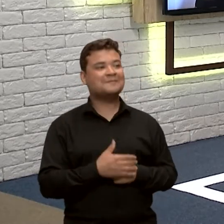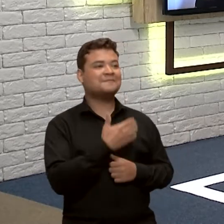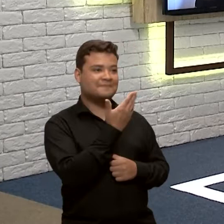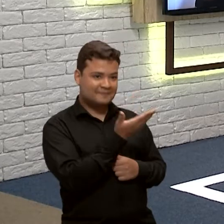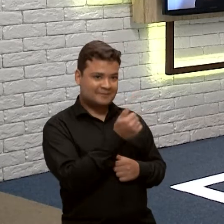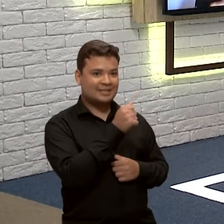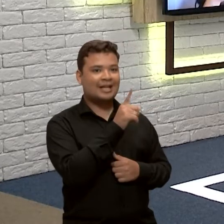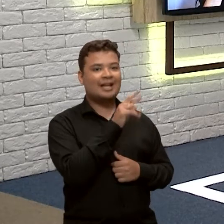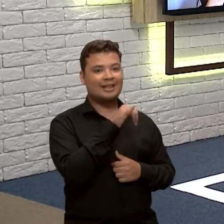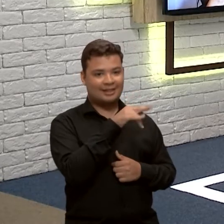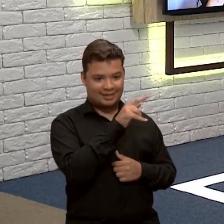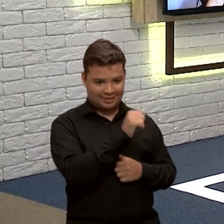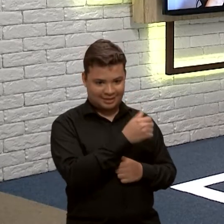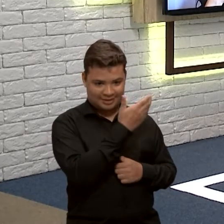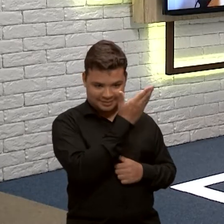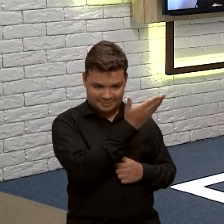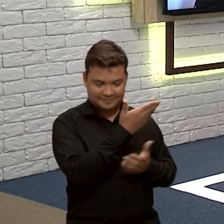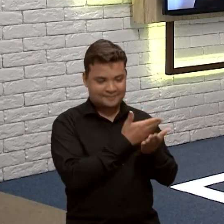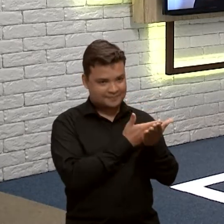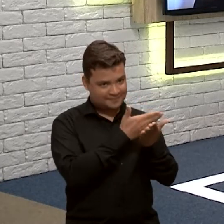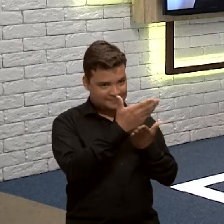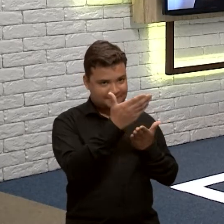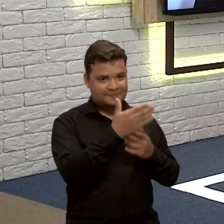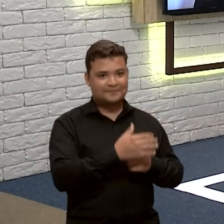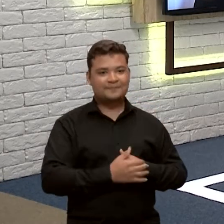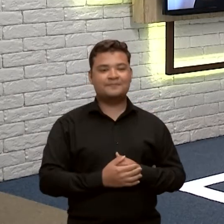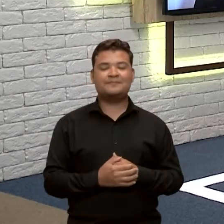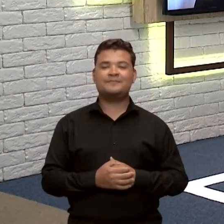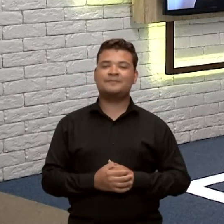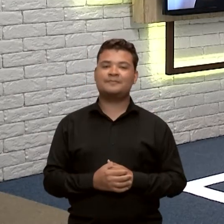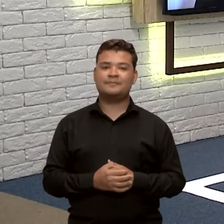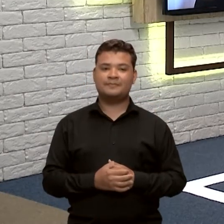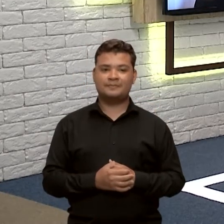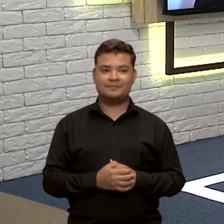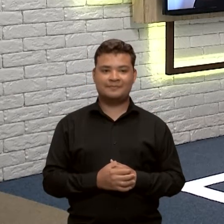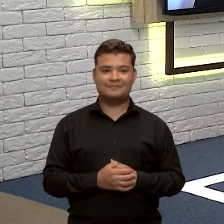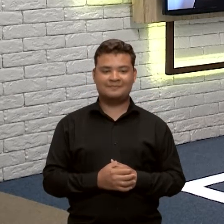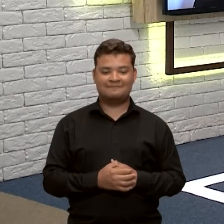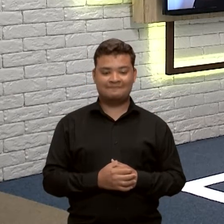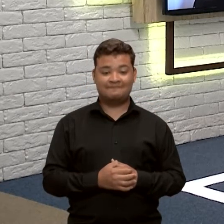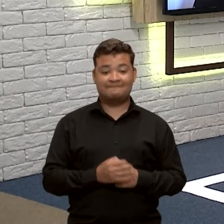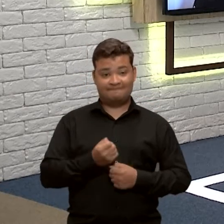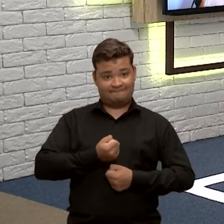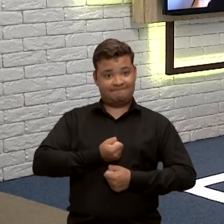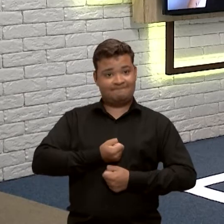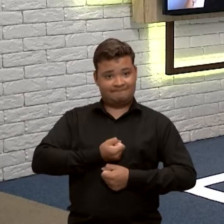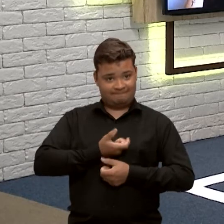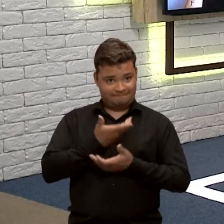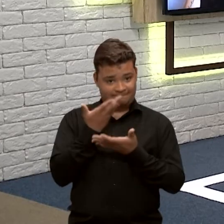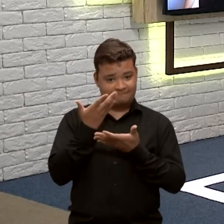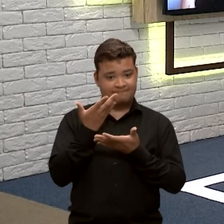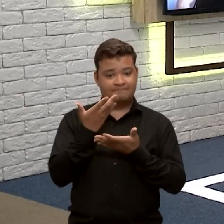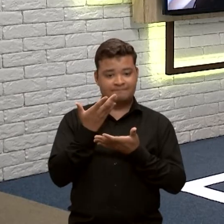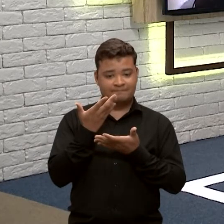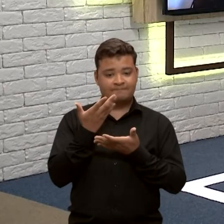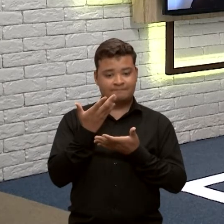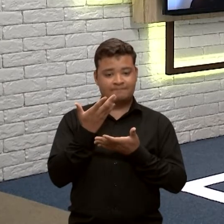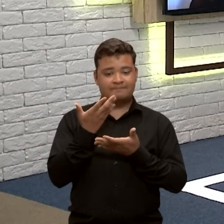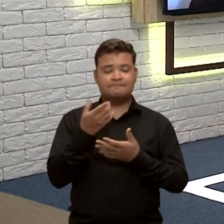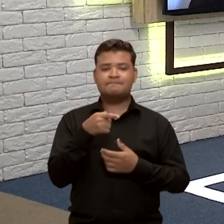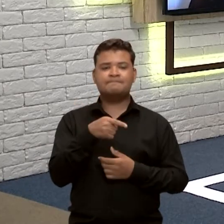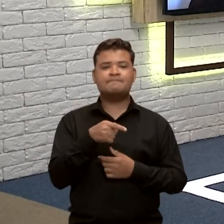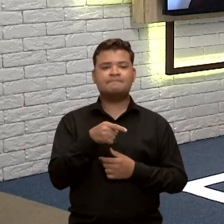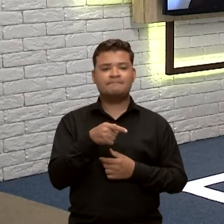a Bárbara finaliza o poema, então. Ok. O poema que nós vamos conversar é o direito, vamos